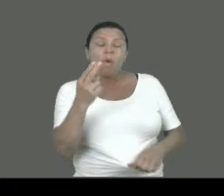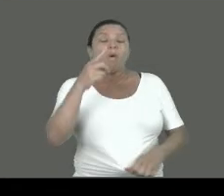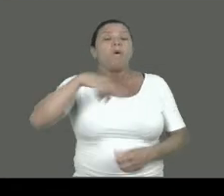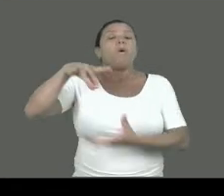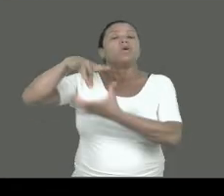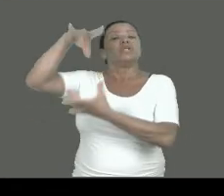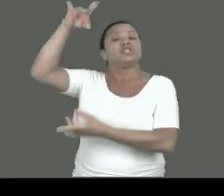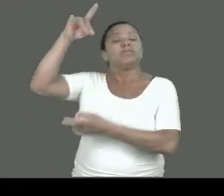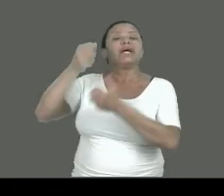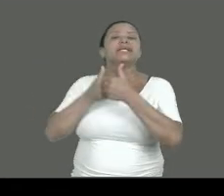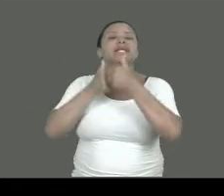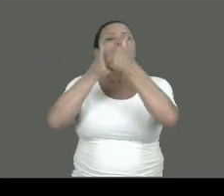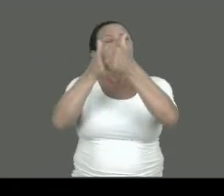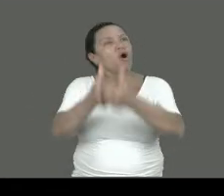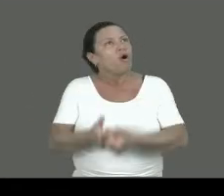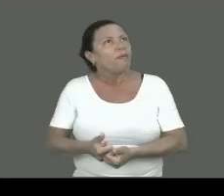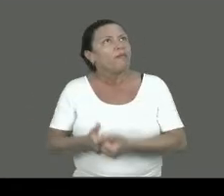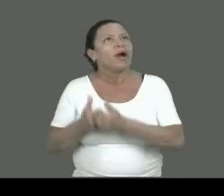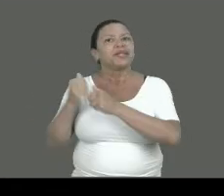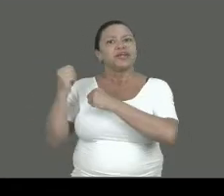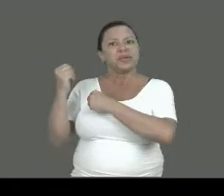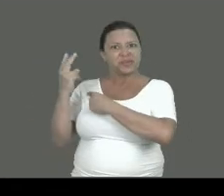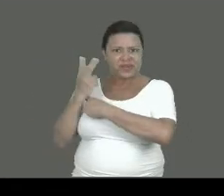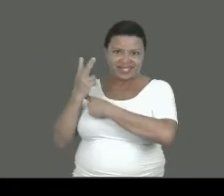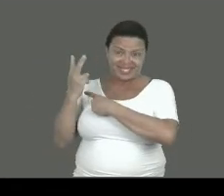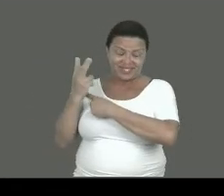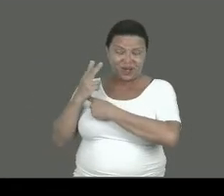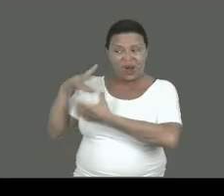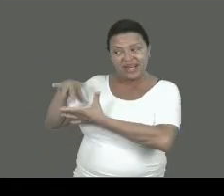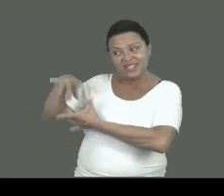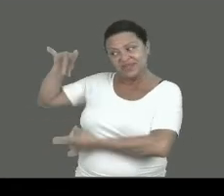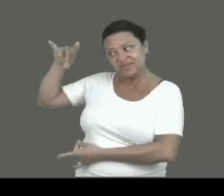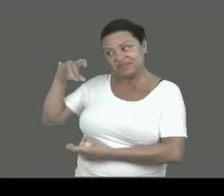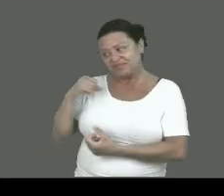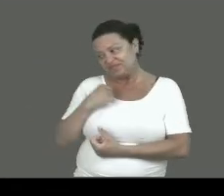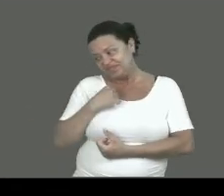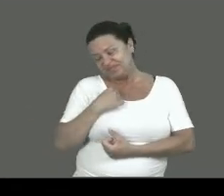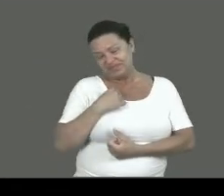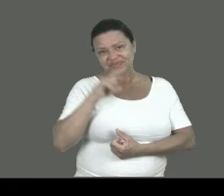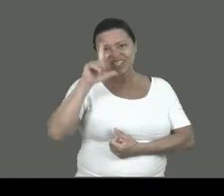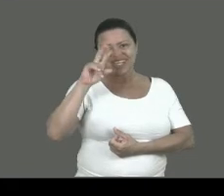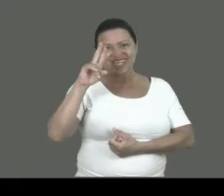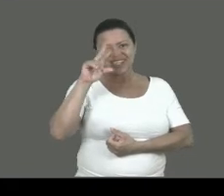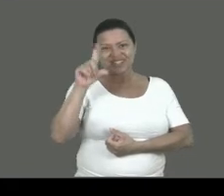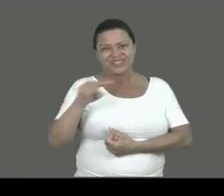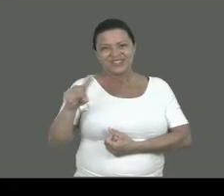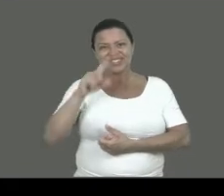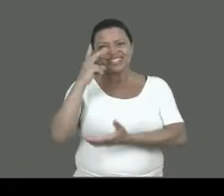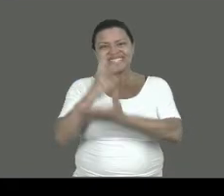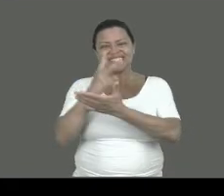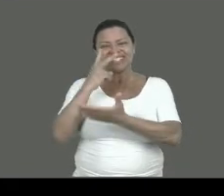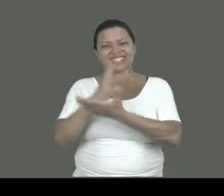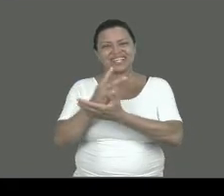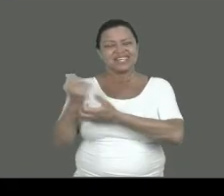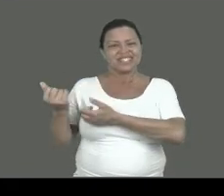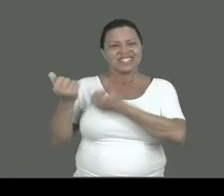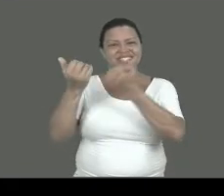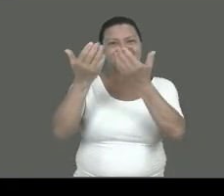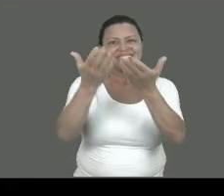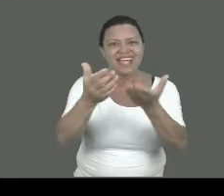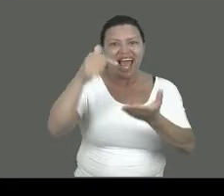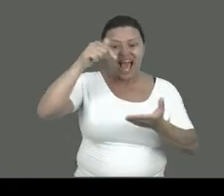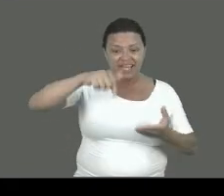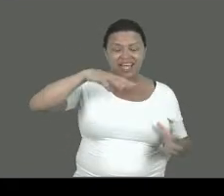que nos acompanham, os nossos protetores, ou aqueles espíritos de luz que estão sempre descendo até esse